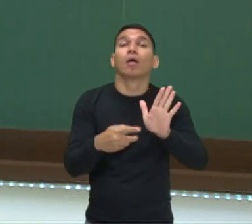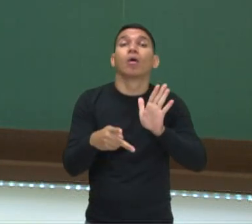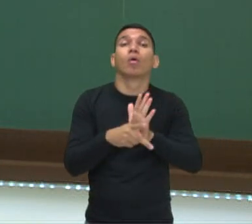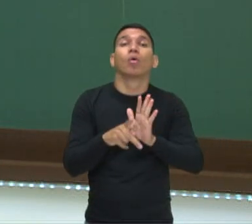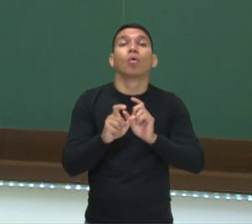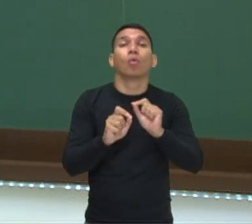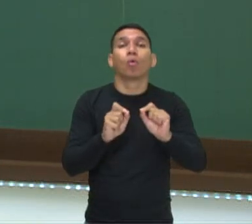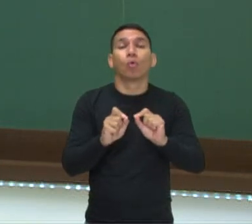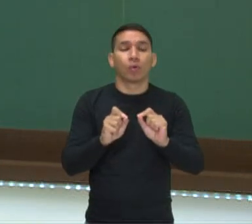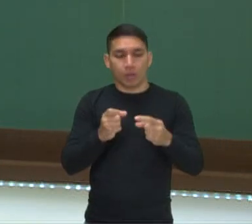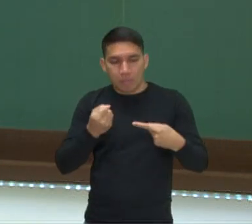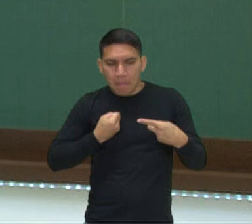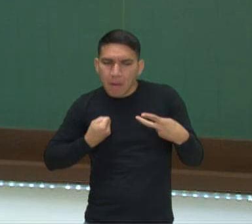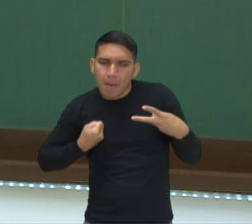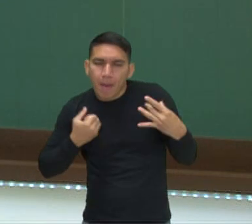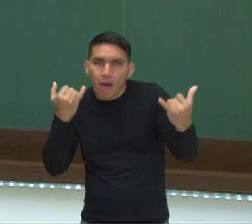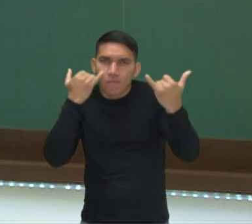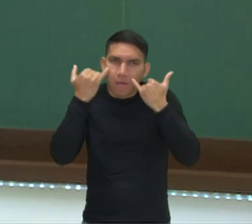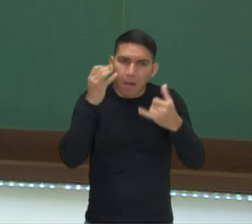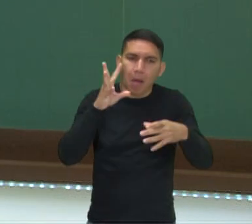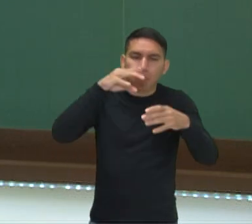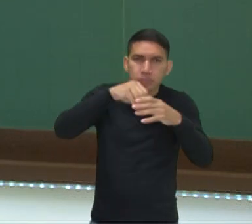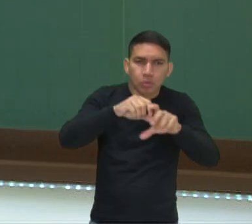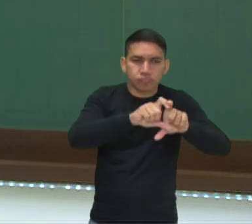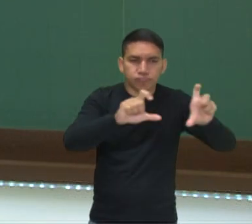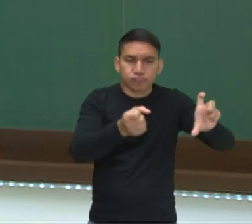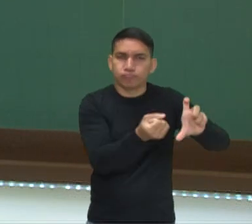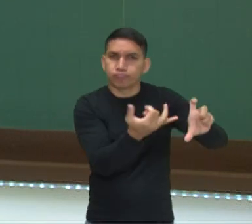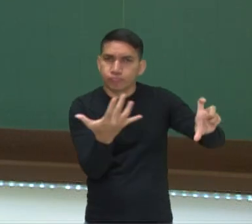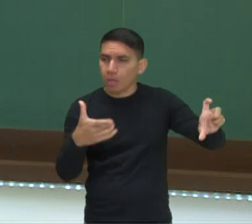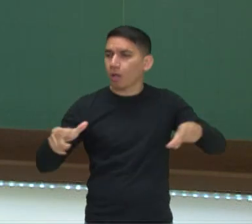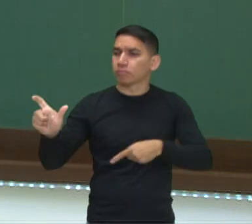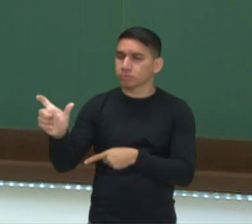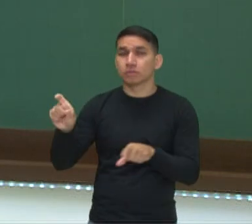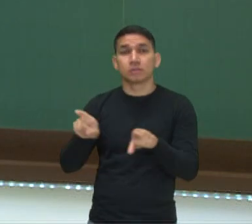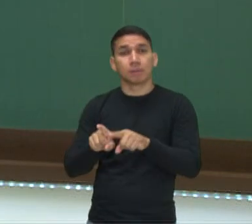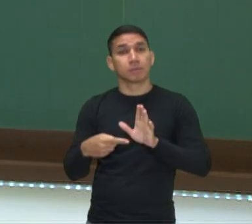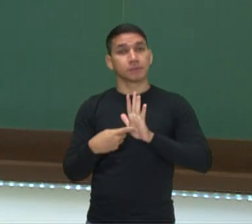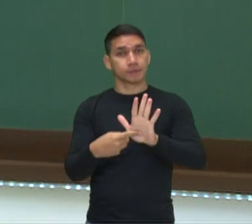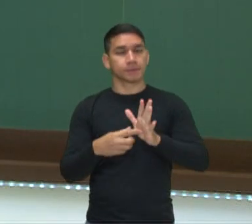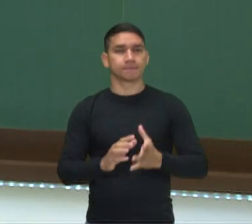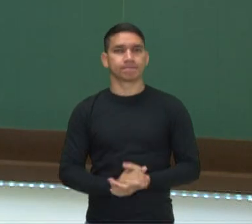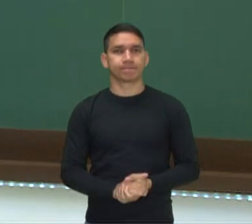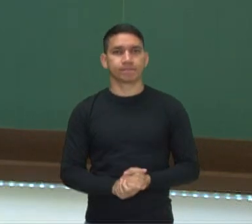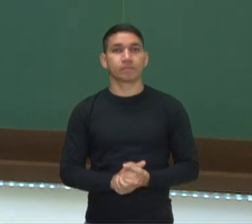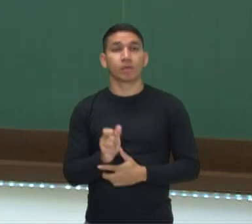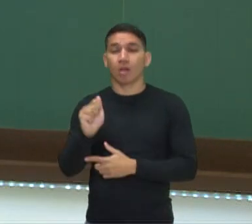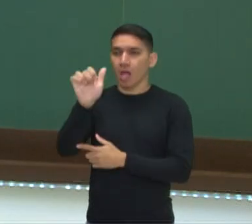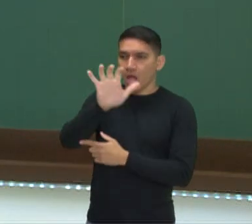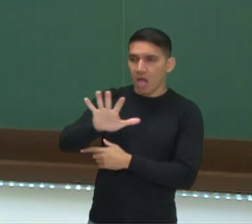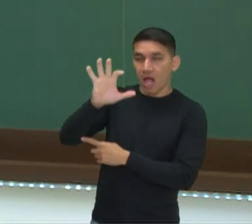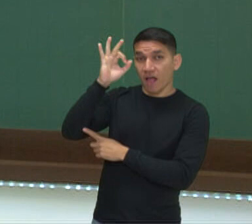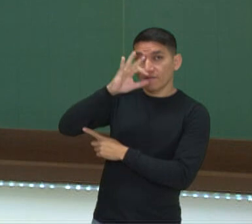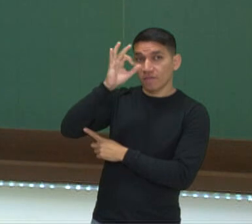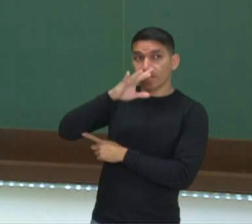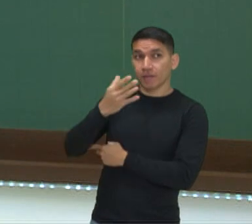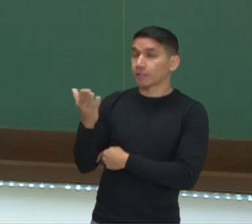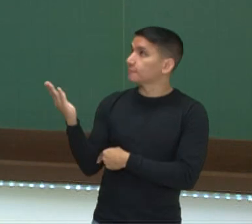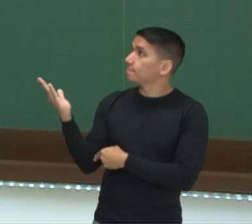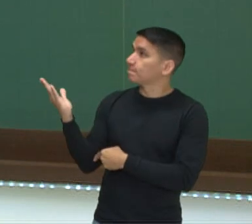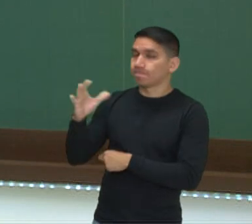de valores, esses monômios e esses polinômios que aparecem, tá bom? A área verde, que é